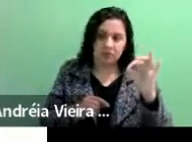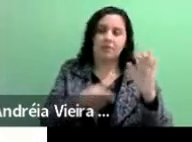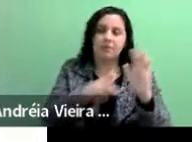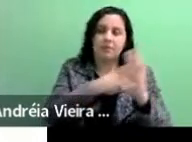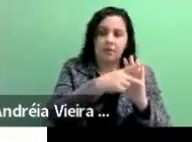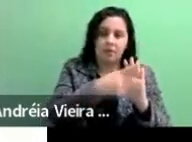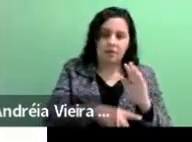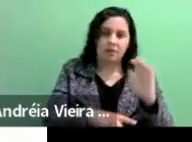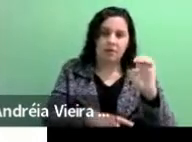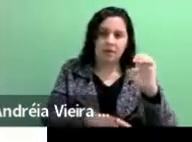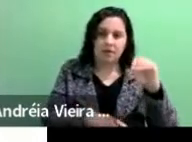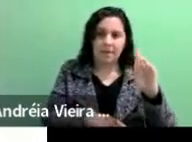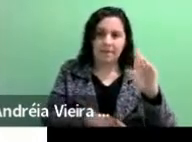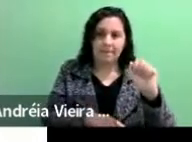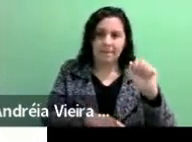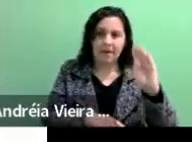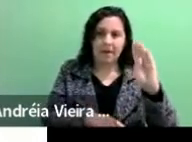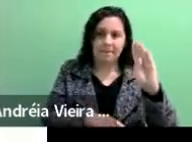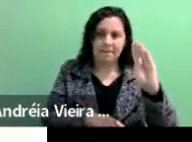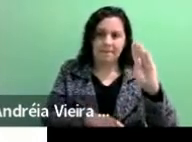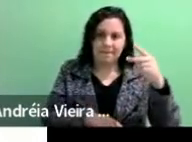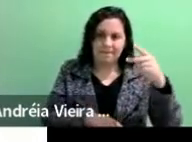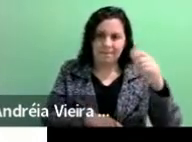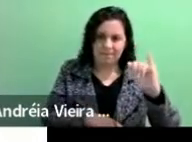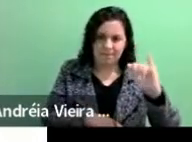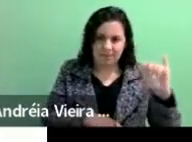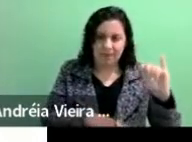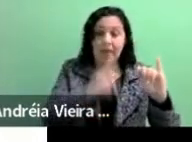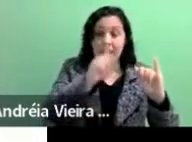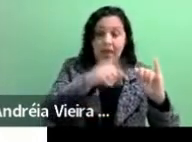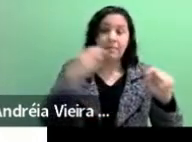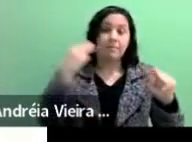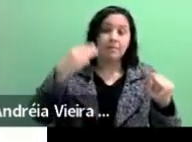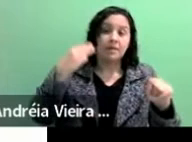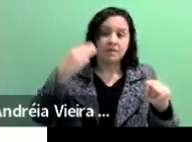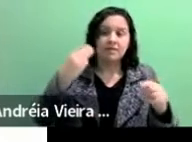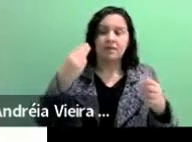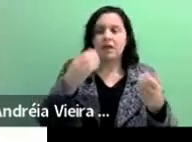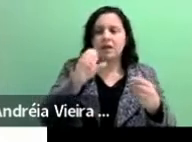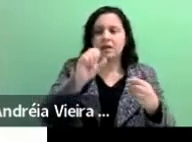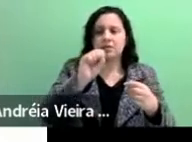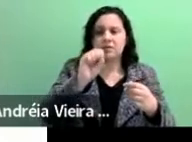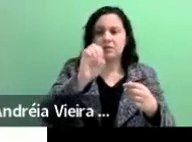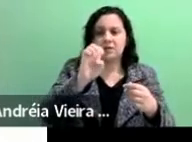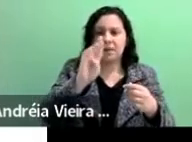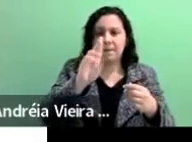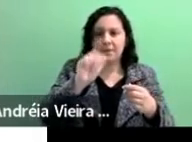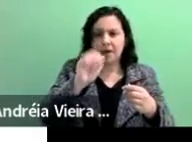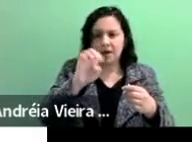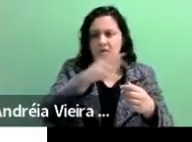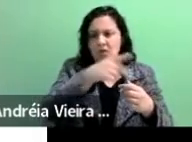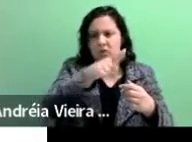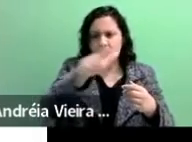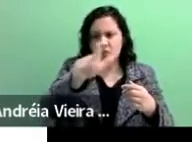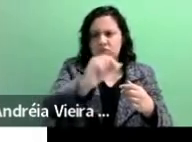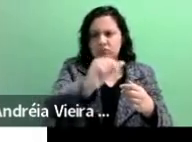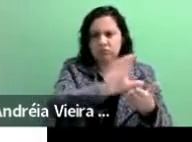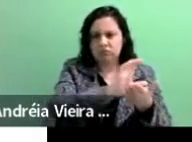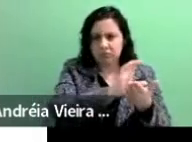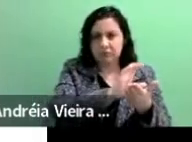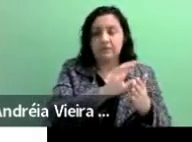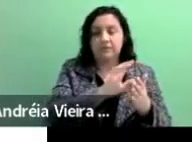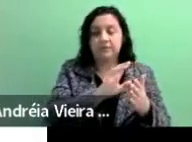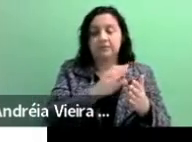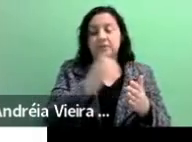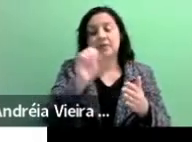do aporte dos ministérios, da parceria com o BNDES, Sebrae e outros, parte do Sebrae não, porque ele entra na parte das empresas,